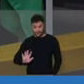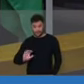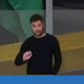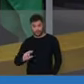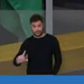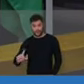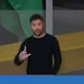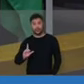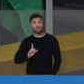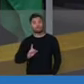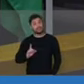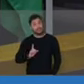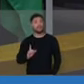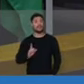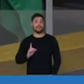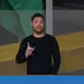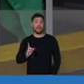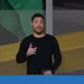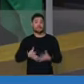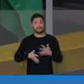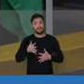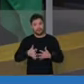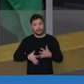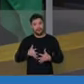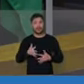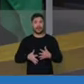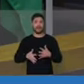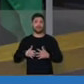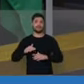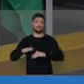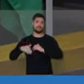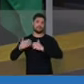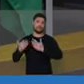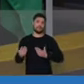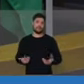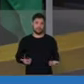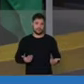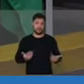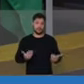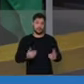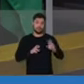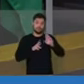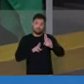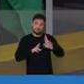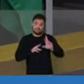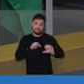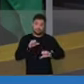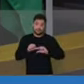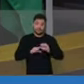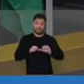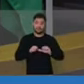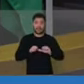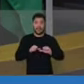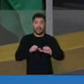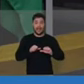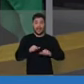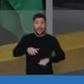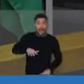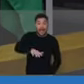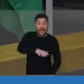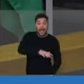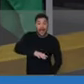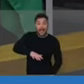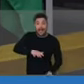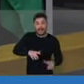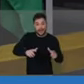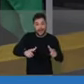realmente eh atrapalhado e muito o desenvolvimento que a gente possa Rever essa linha esse limite essas